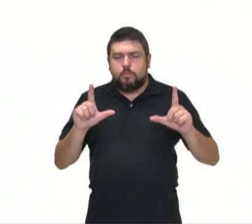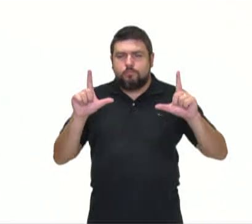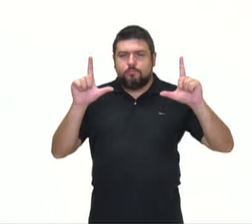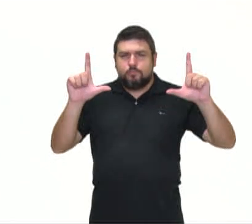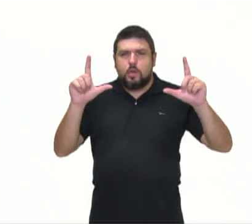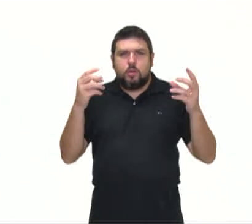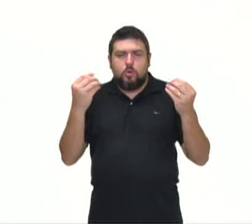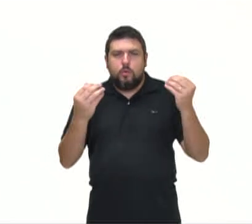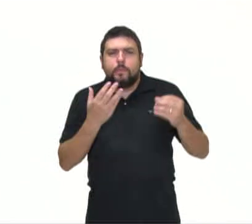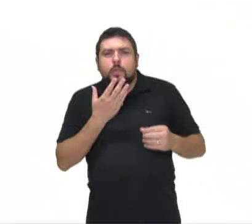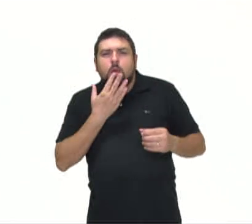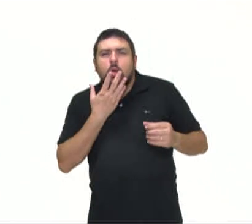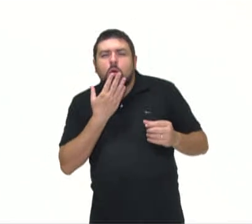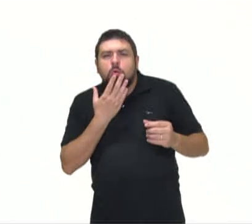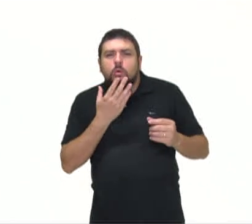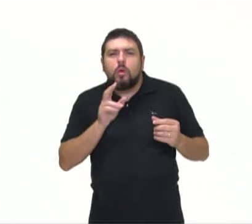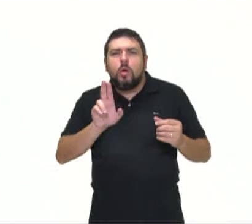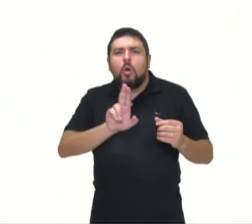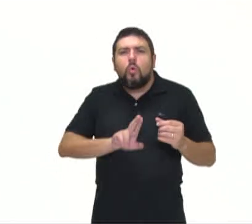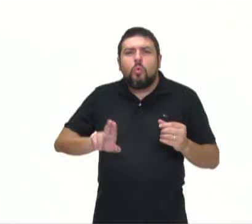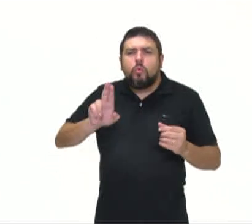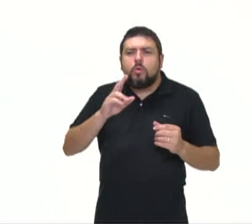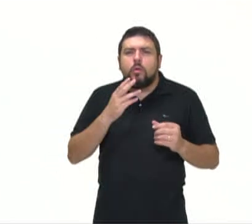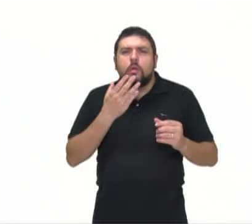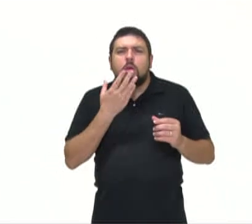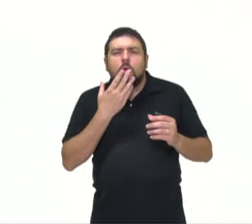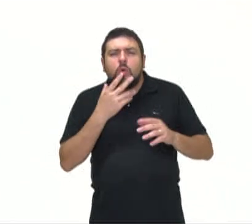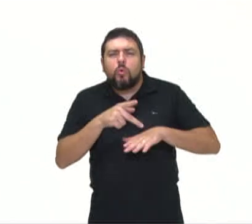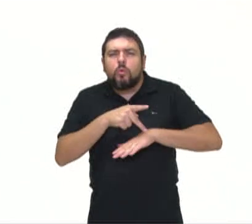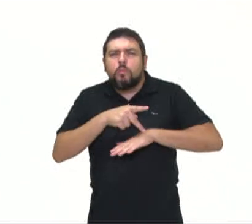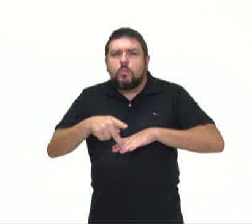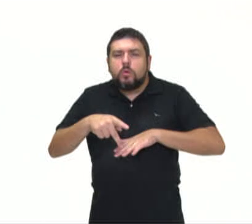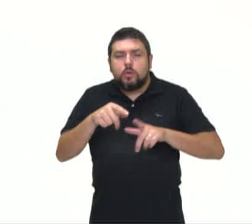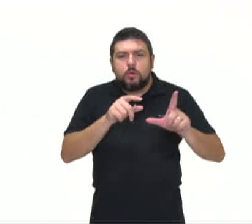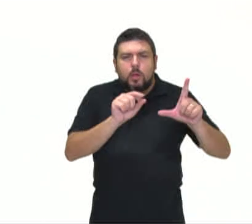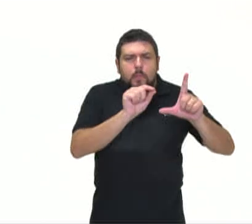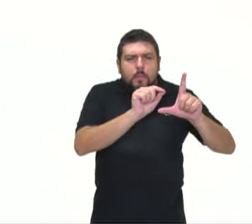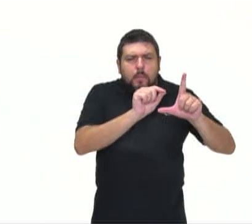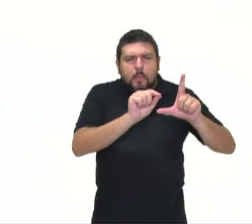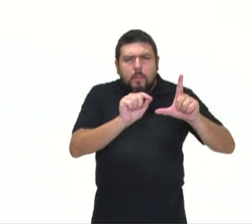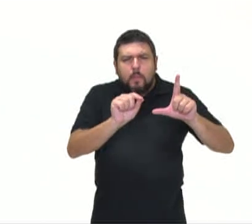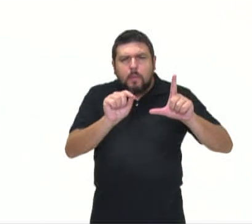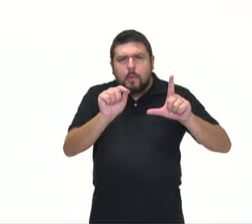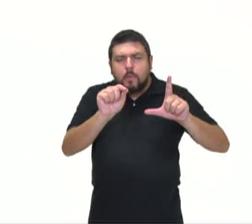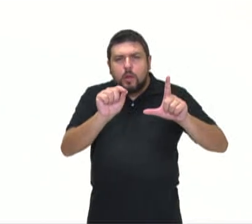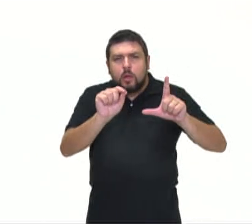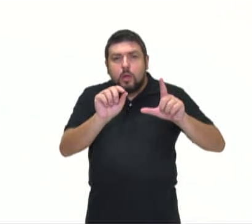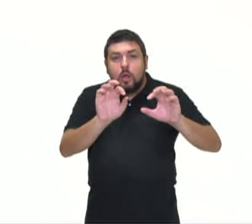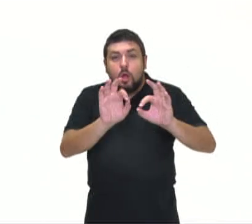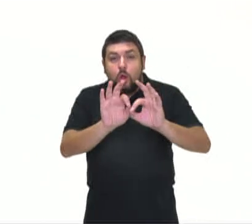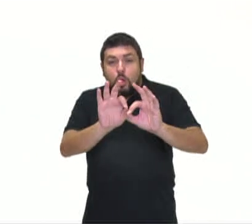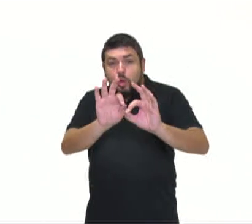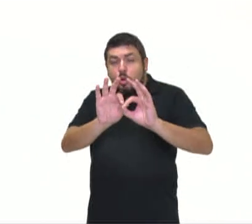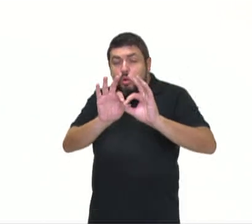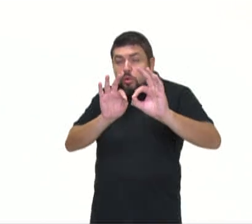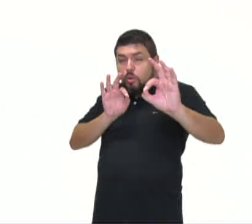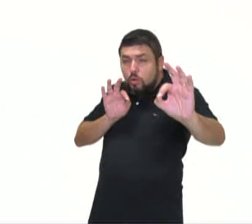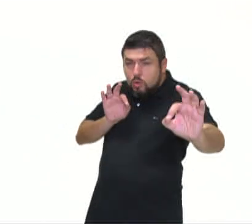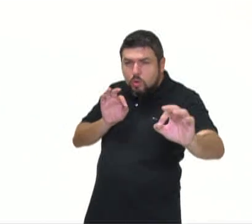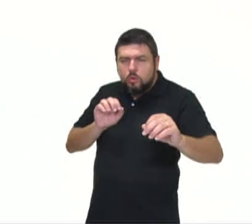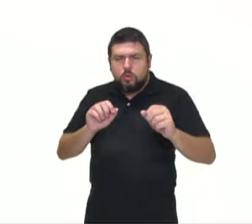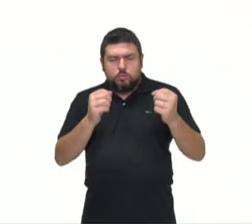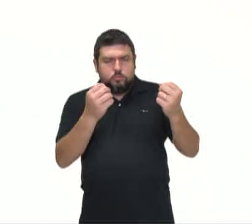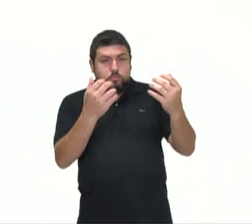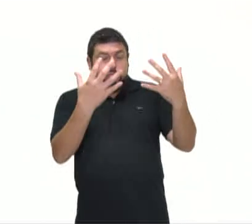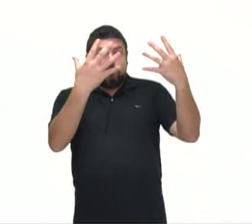à tela em pequenos pontos de cor pura, formando um mosaico que, visto de longe, criava um efeito mais luminoso